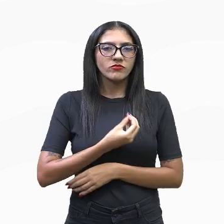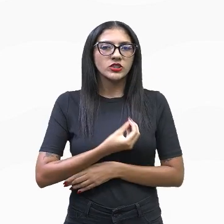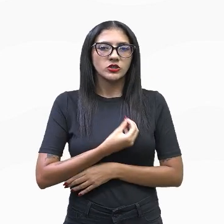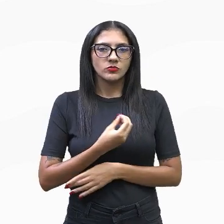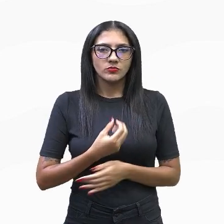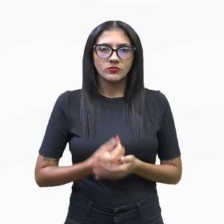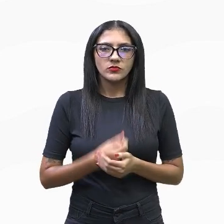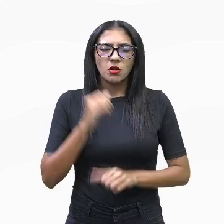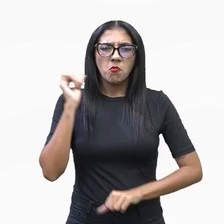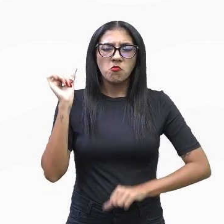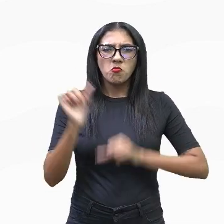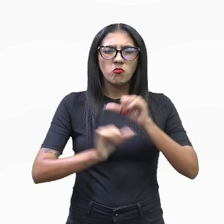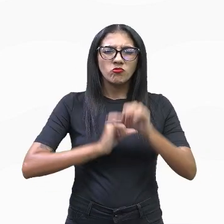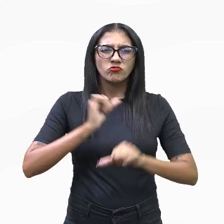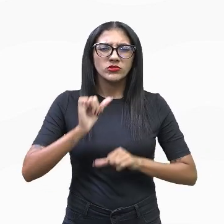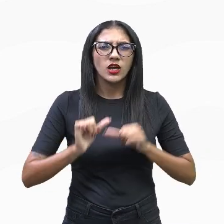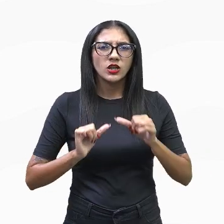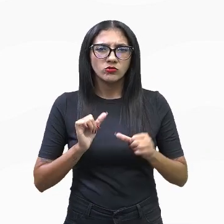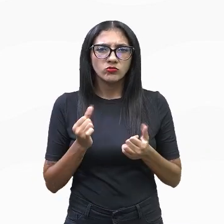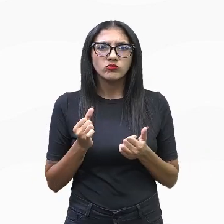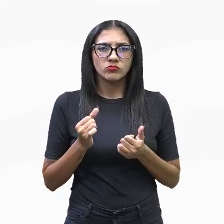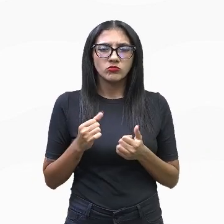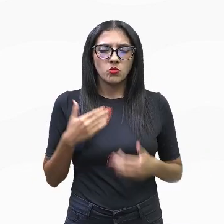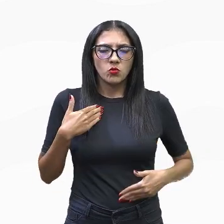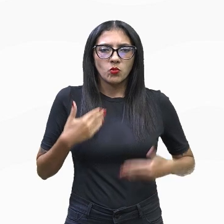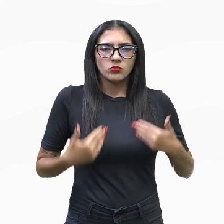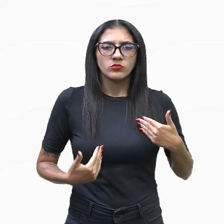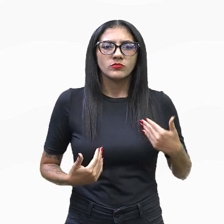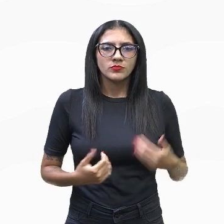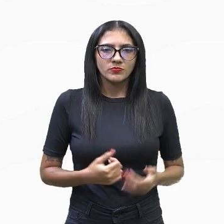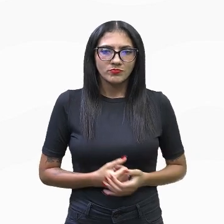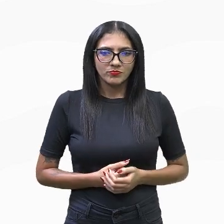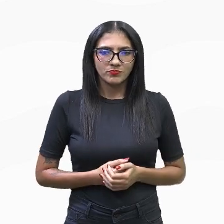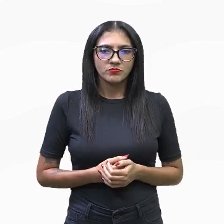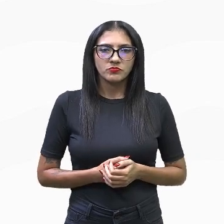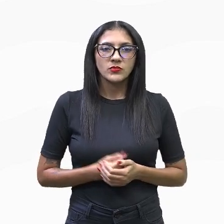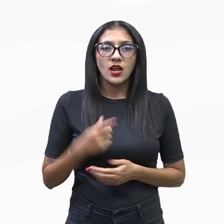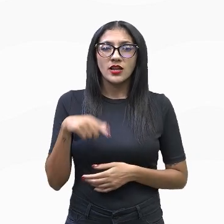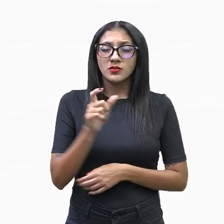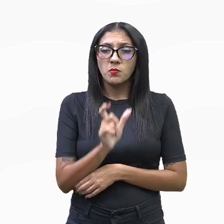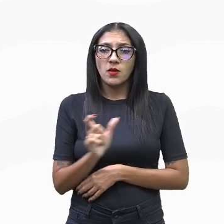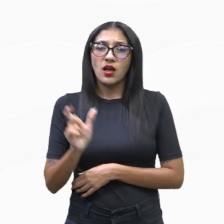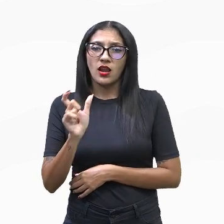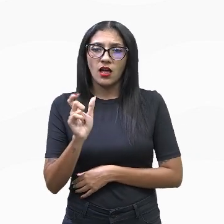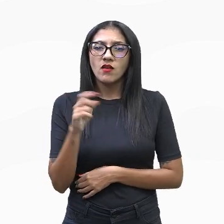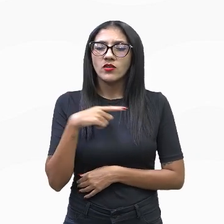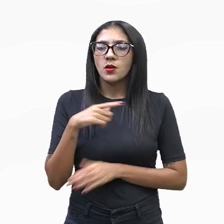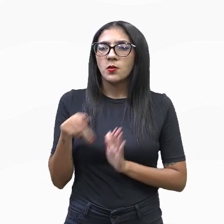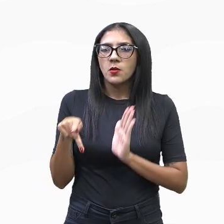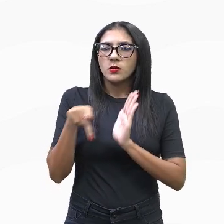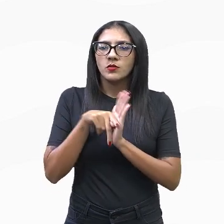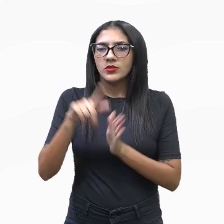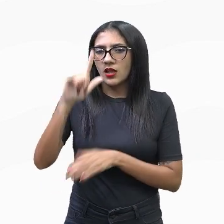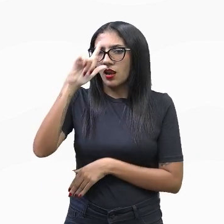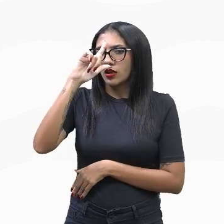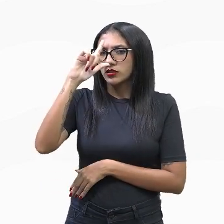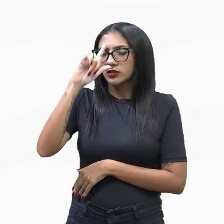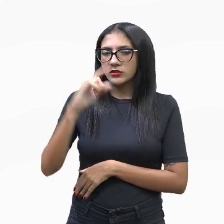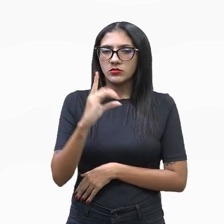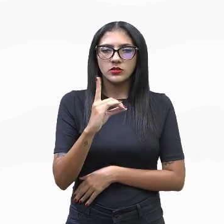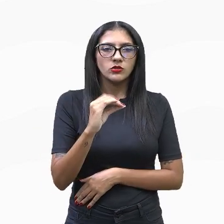seu estado normal de saúde. O vocábulo é de origem latina, em que